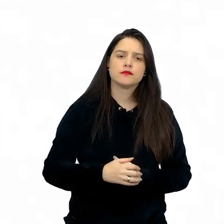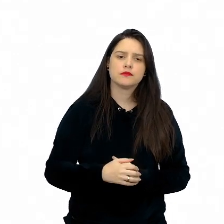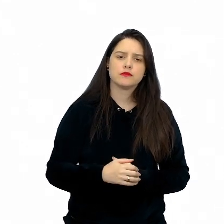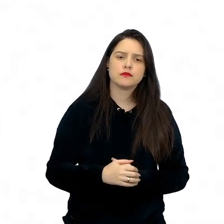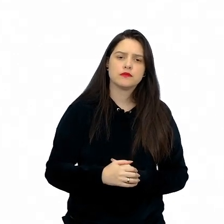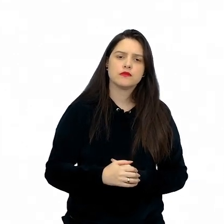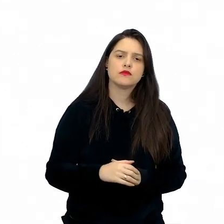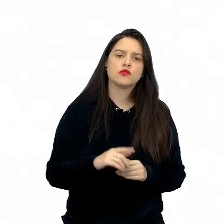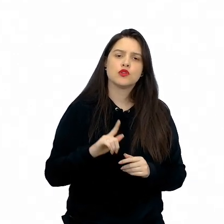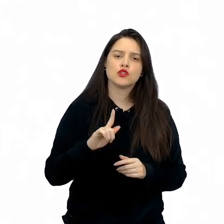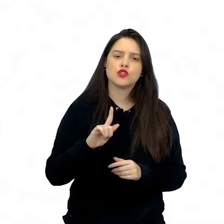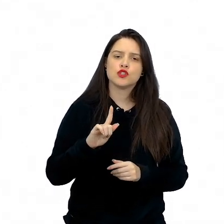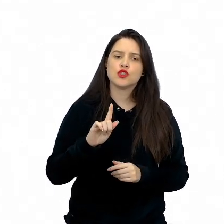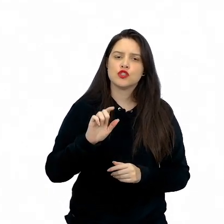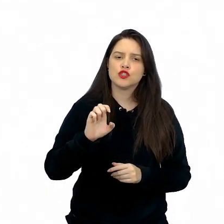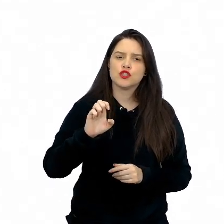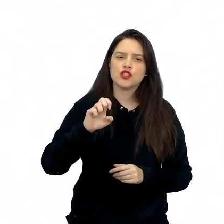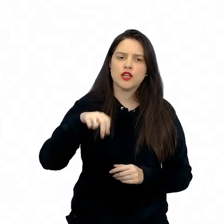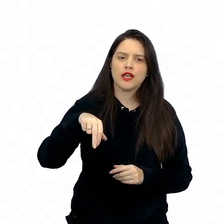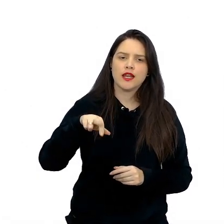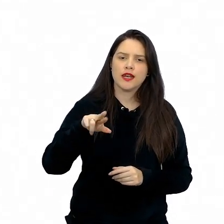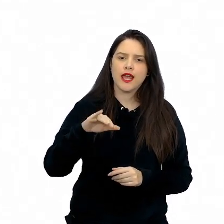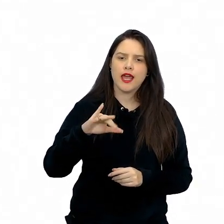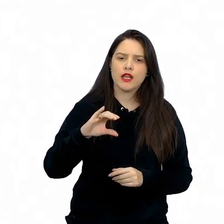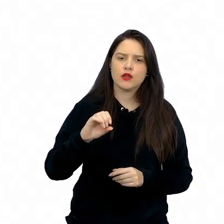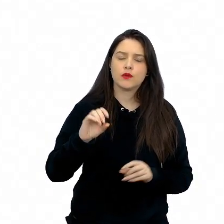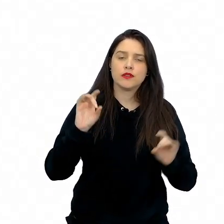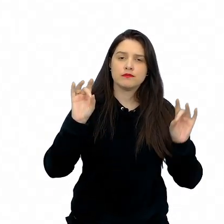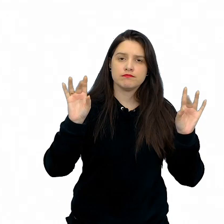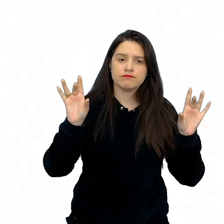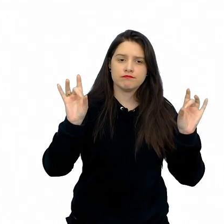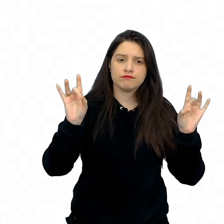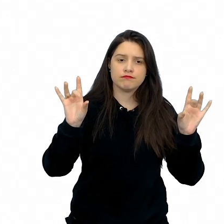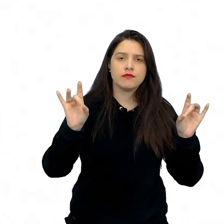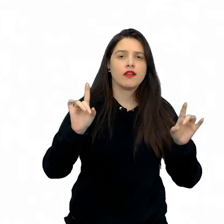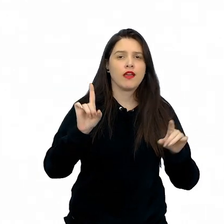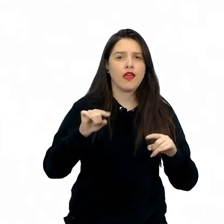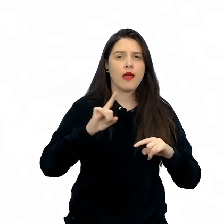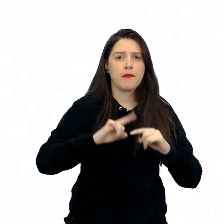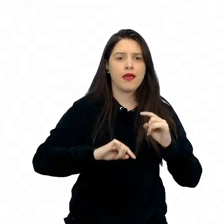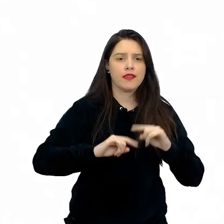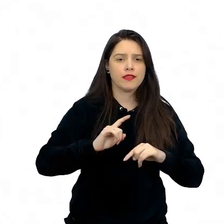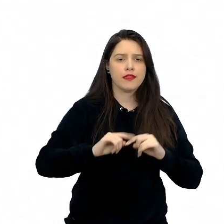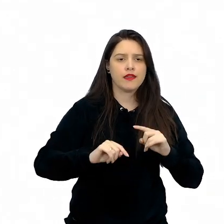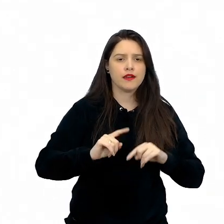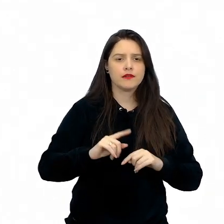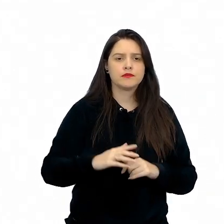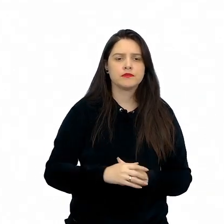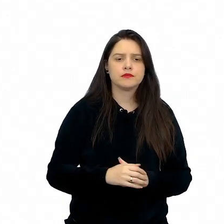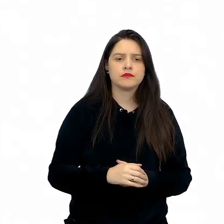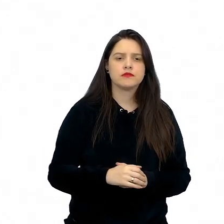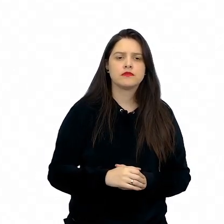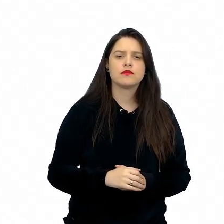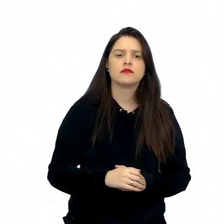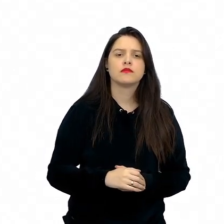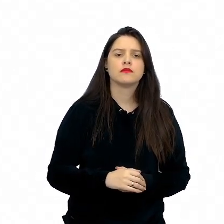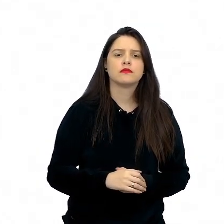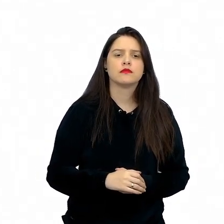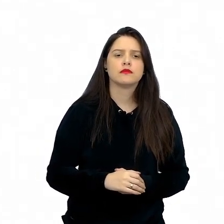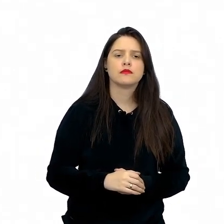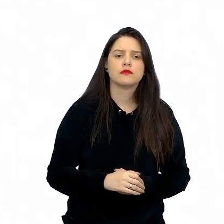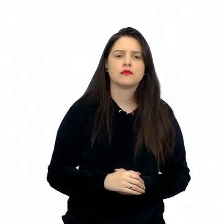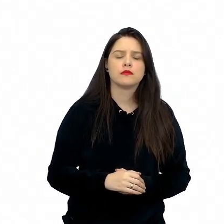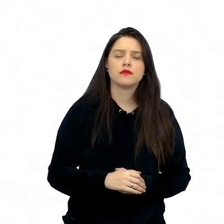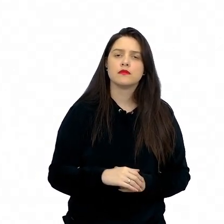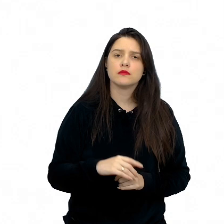do genérico ao especializado, né? É uma tese do Ferreira,